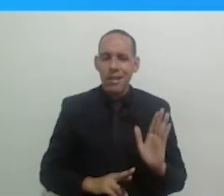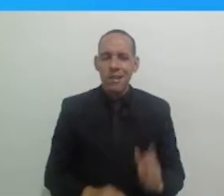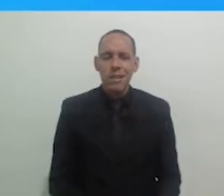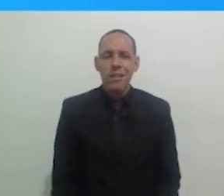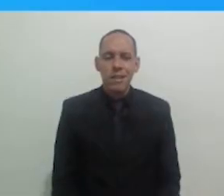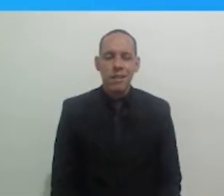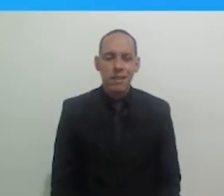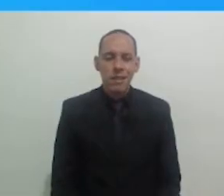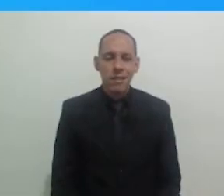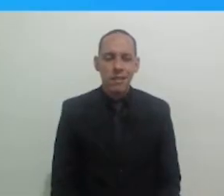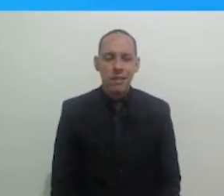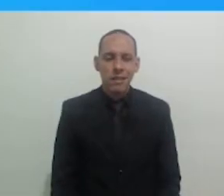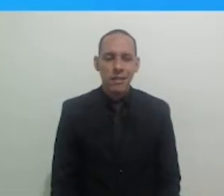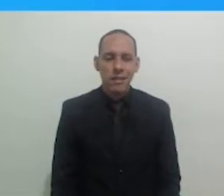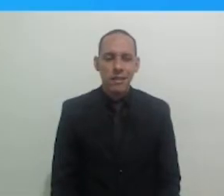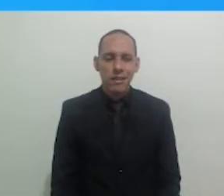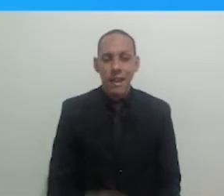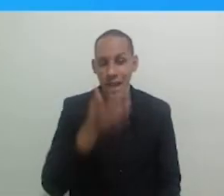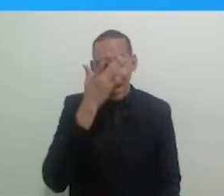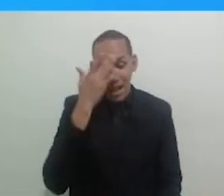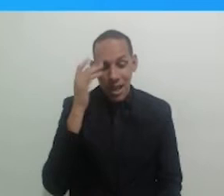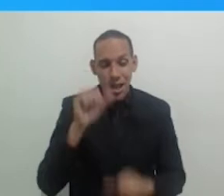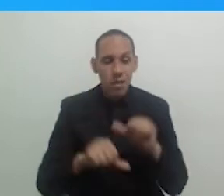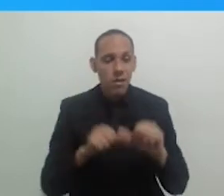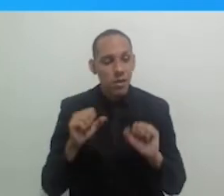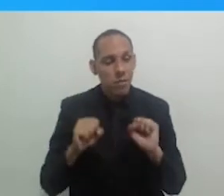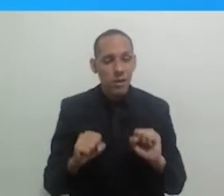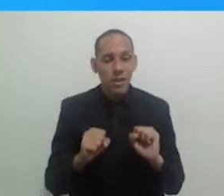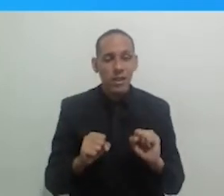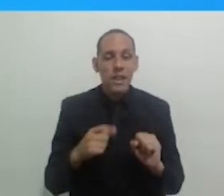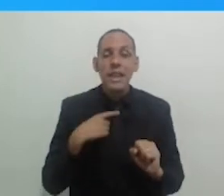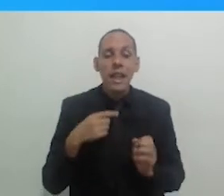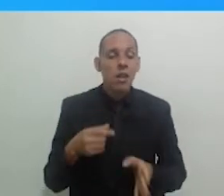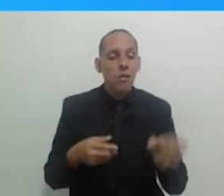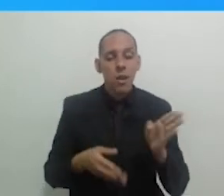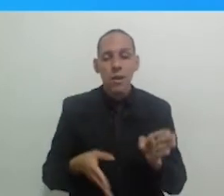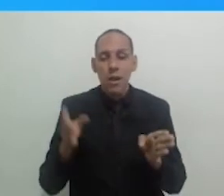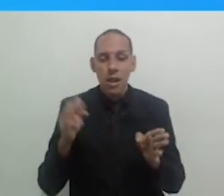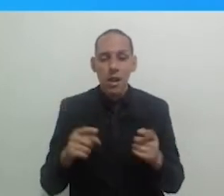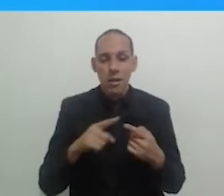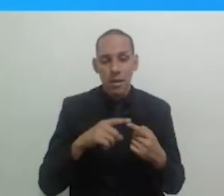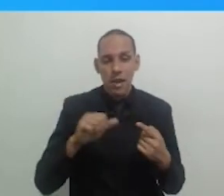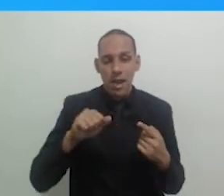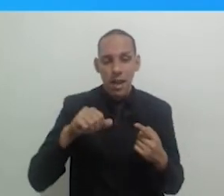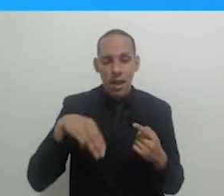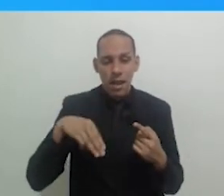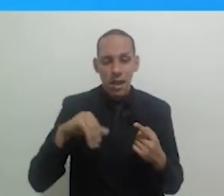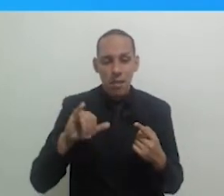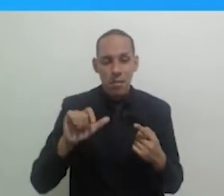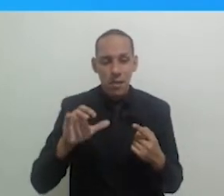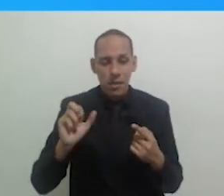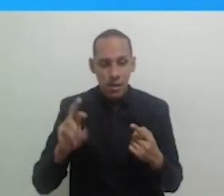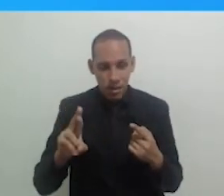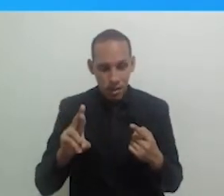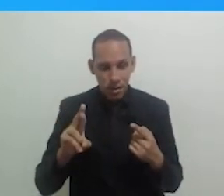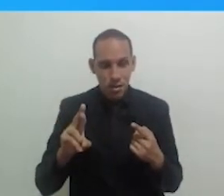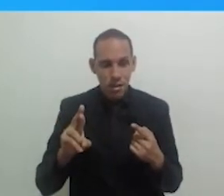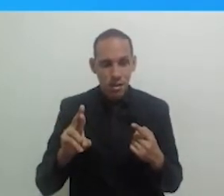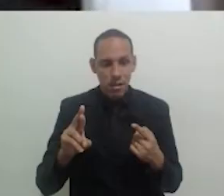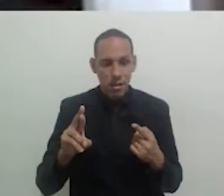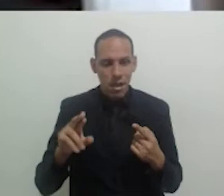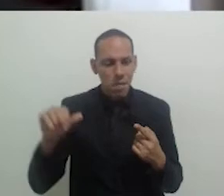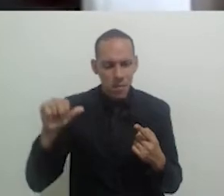É... Alguém deve ter mudado. Tem duas correntes aí da discordância. Uma de Amilca, que é a improcedência total, que essa é, eu acho que é a pior que existe, a maior